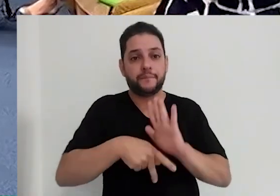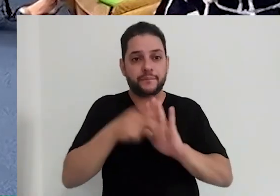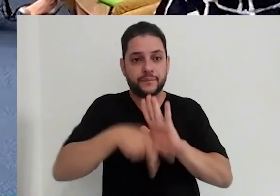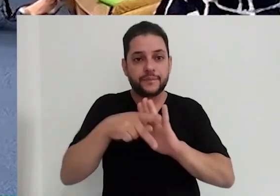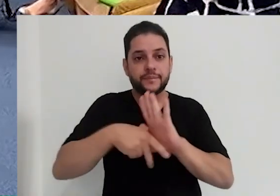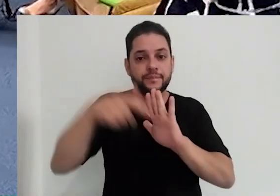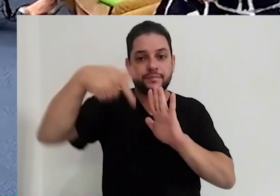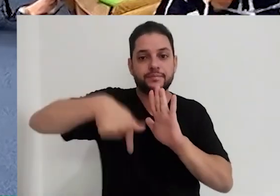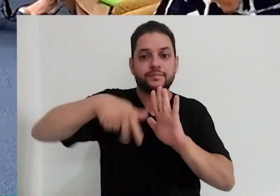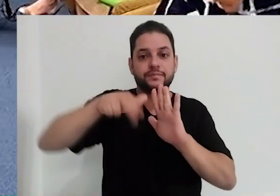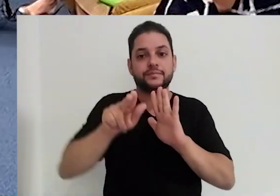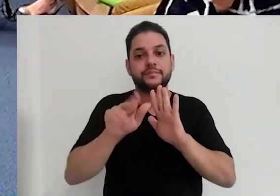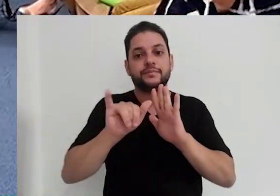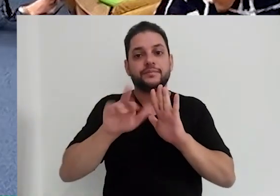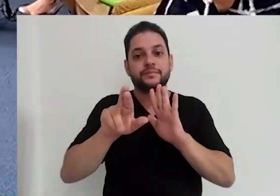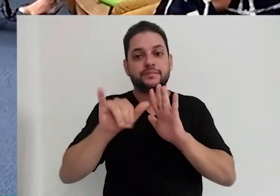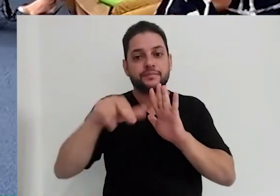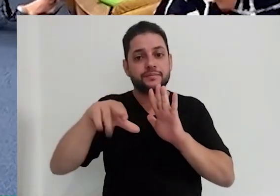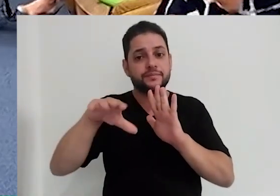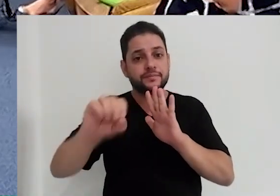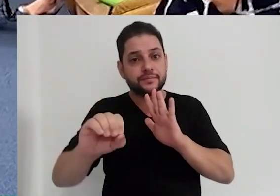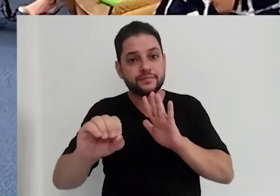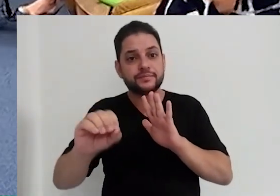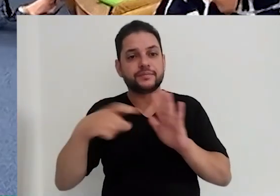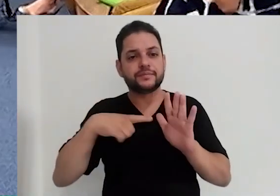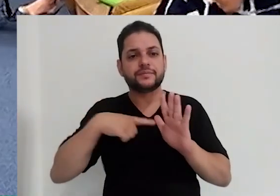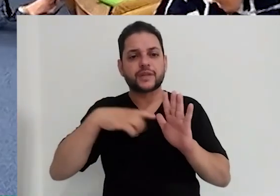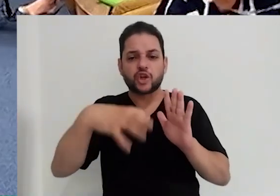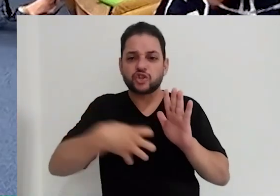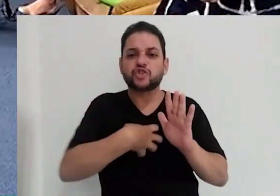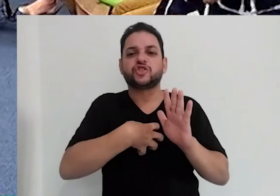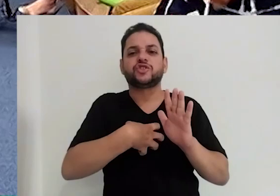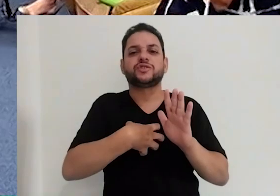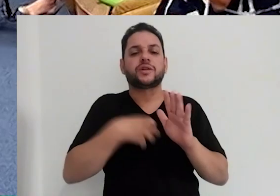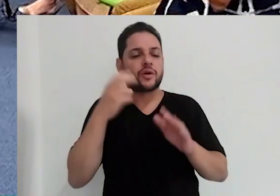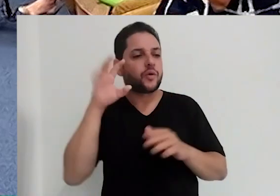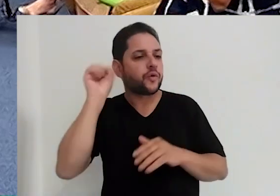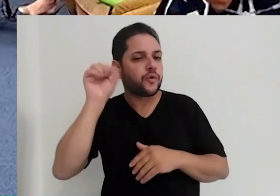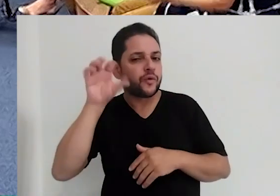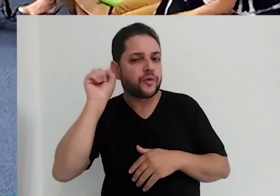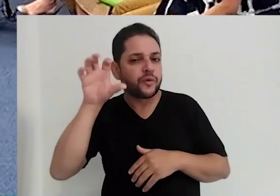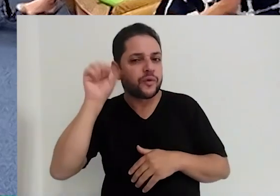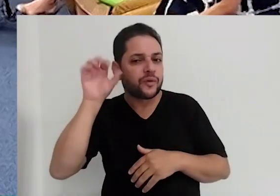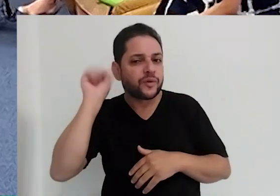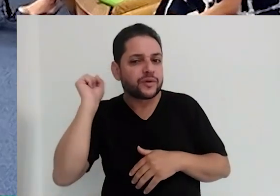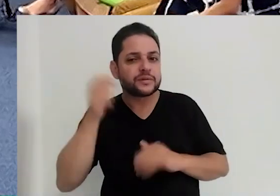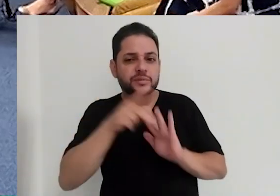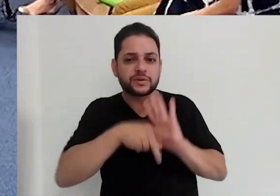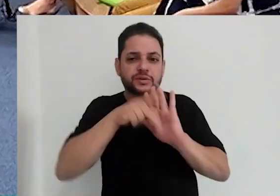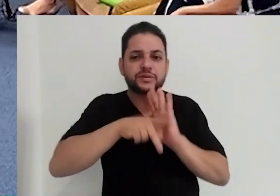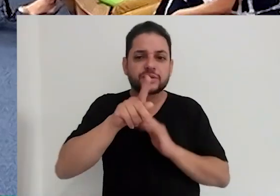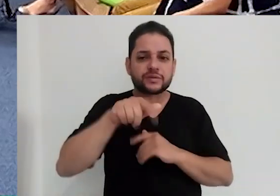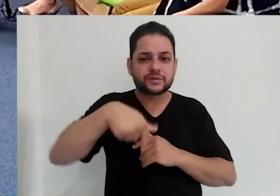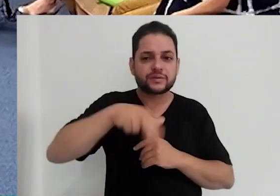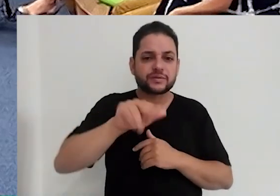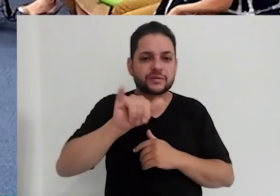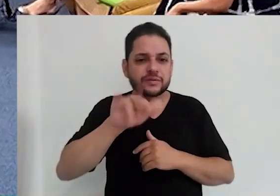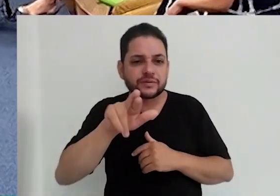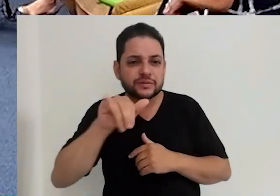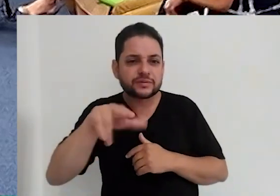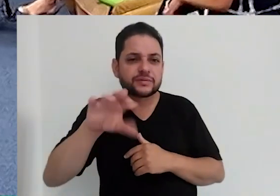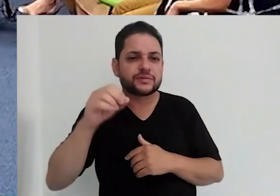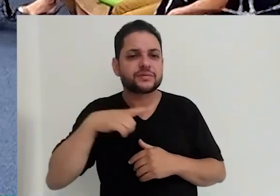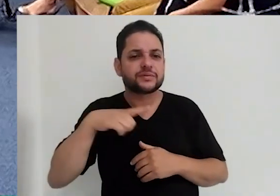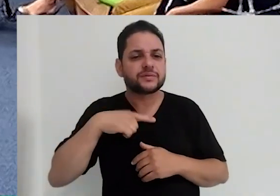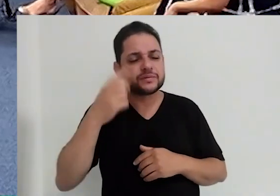colega do zoom que foi uma coisa que me tocou muito quando eu comecei ouv também mudou a forma como eu passei a encarar algumas coisas